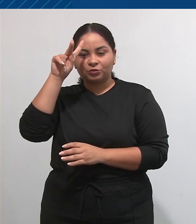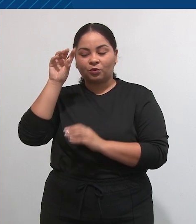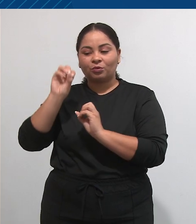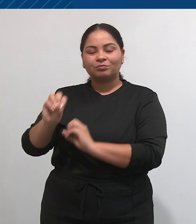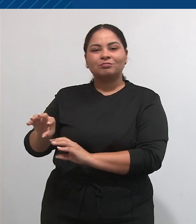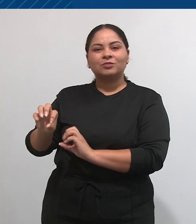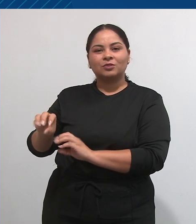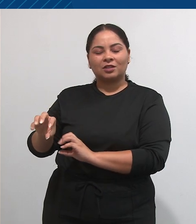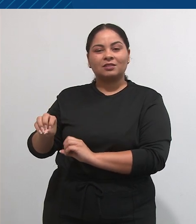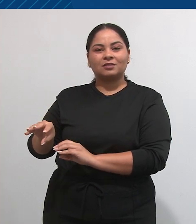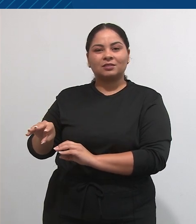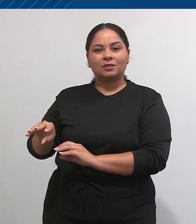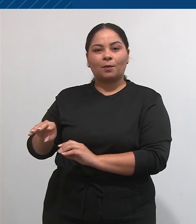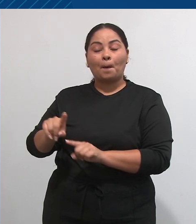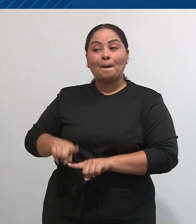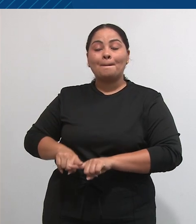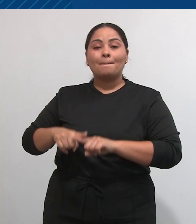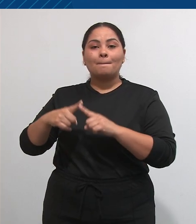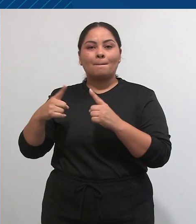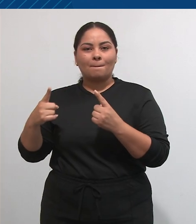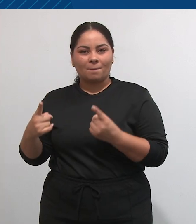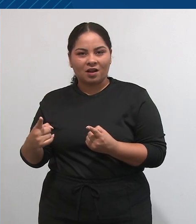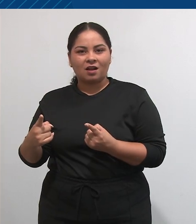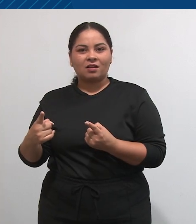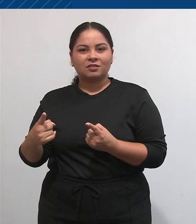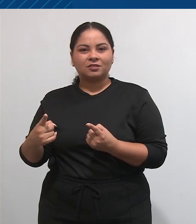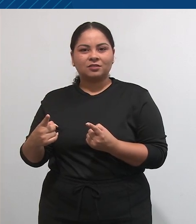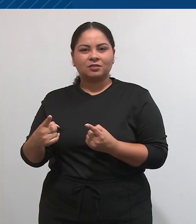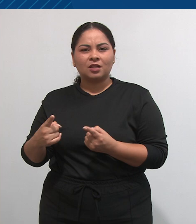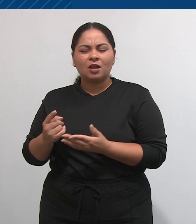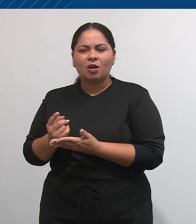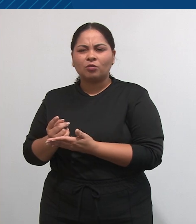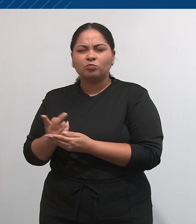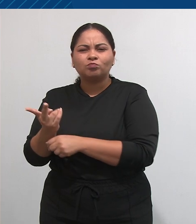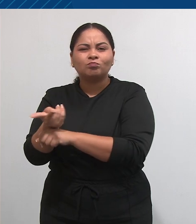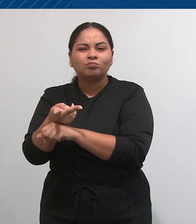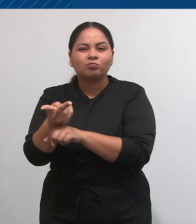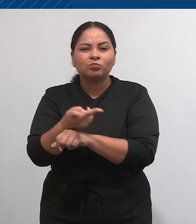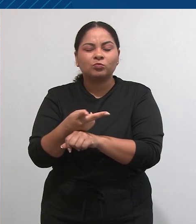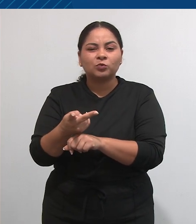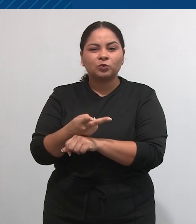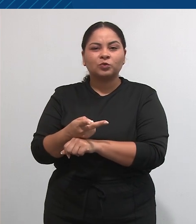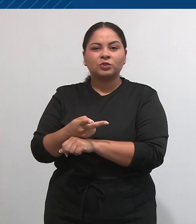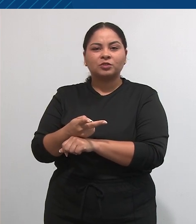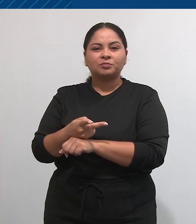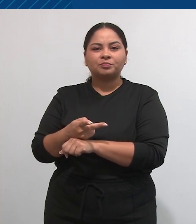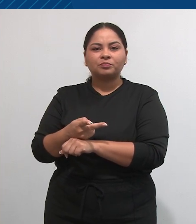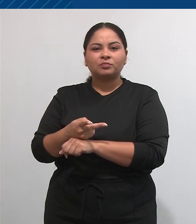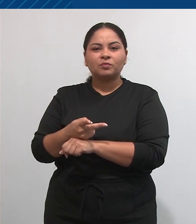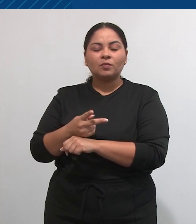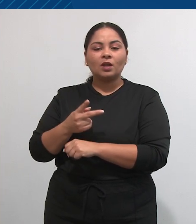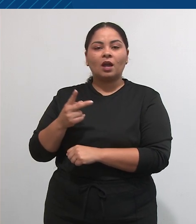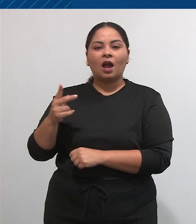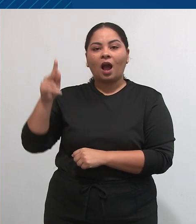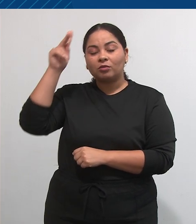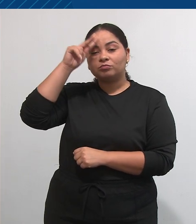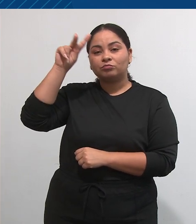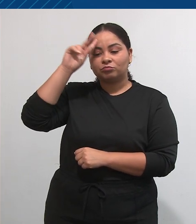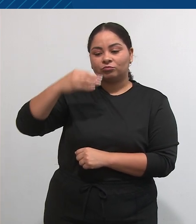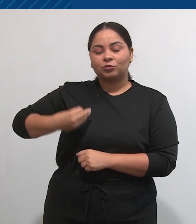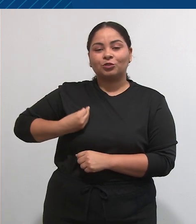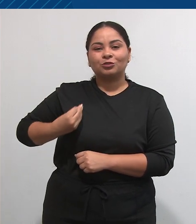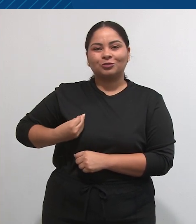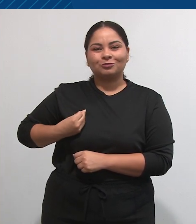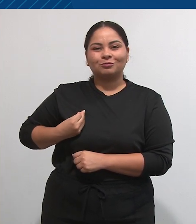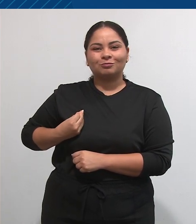da professora Marise Castiel, só que eu fui buscar a biografia dela. E então, a partir da